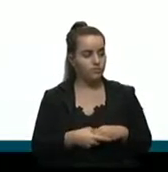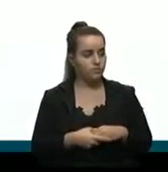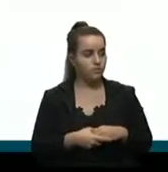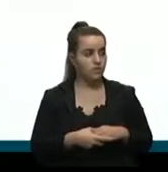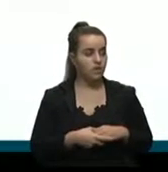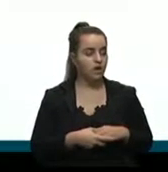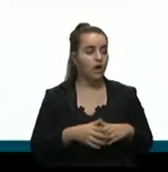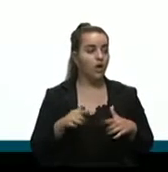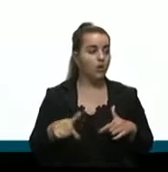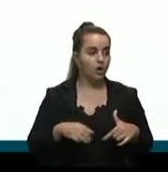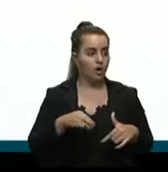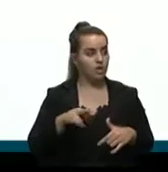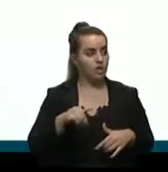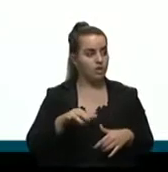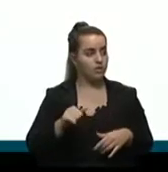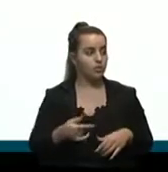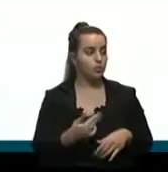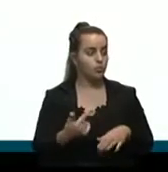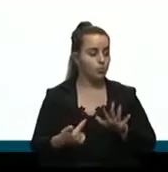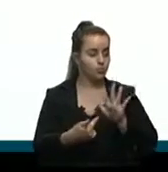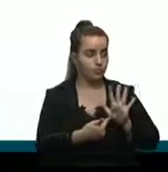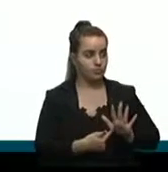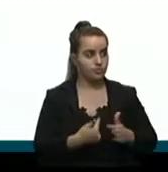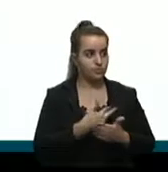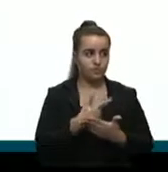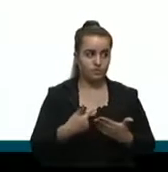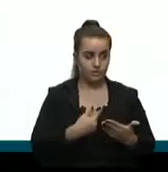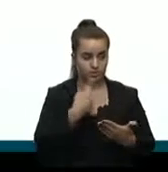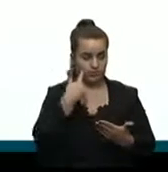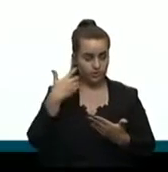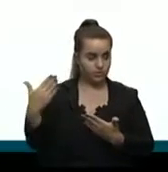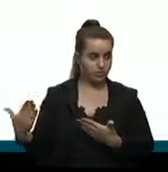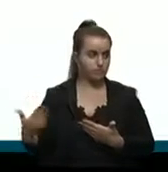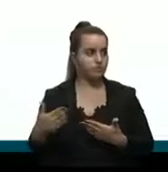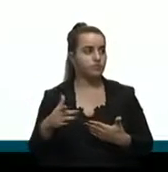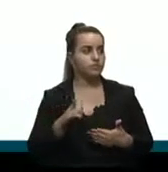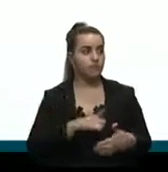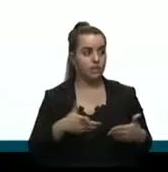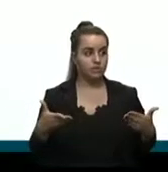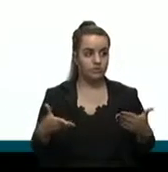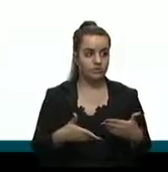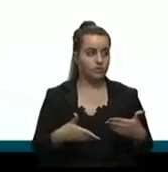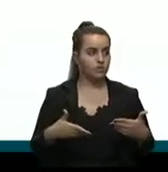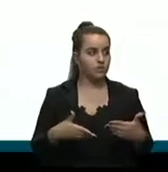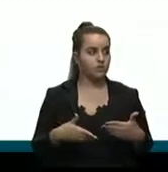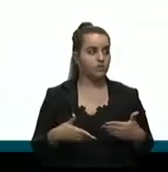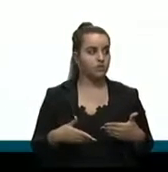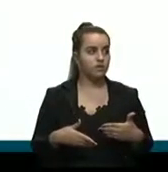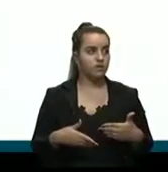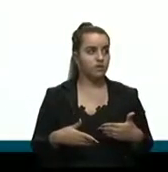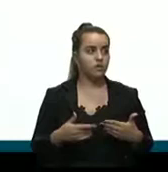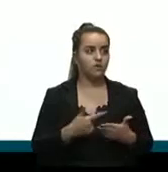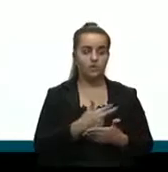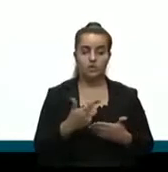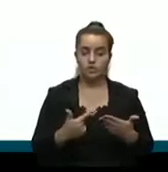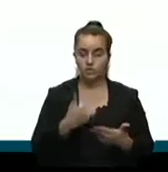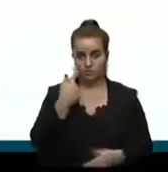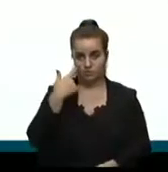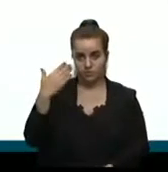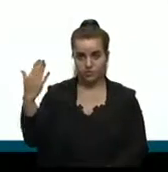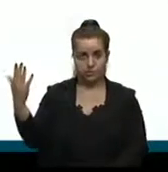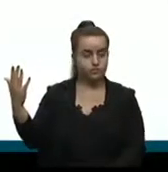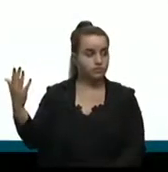E a região crítica, como mostra a figura à direita. Então, nós temos que a figura aqui à direita, na